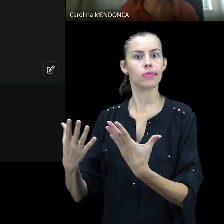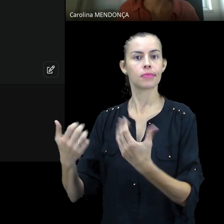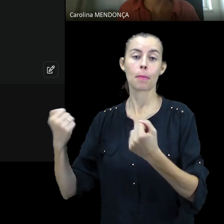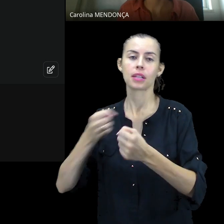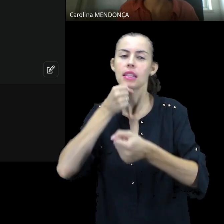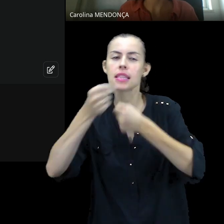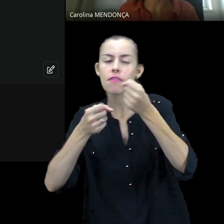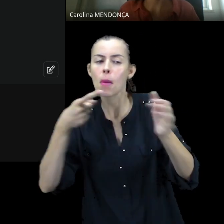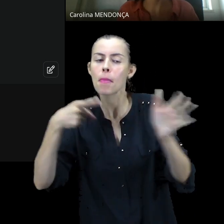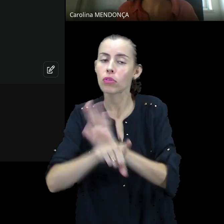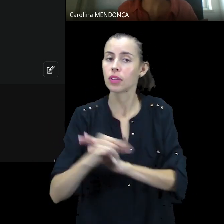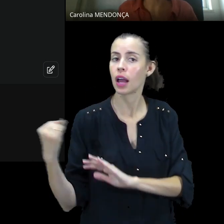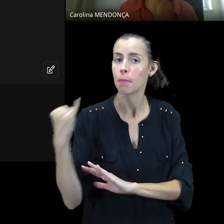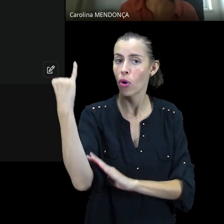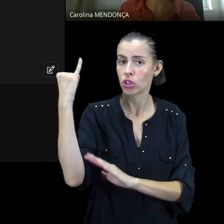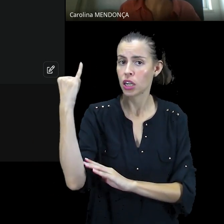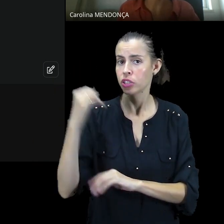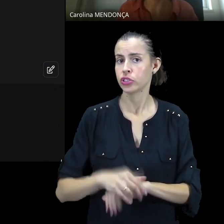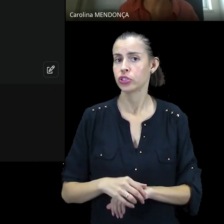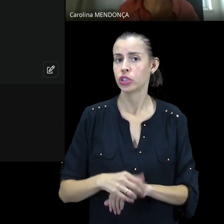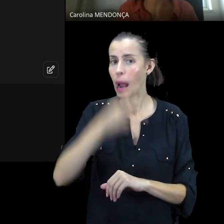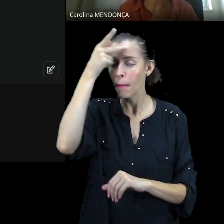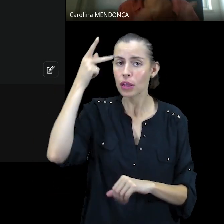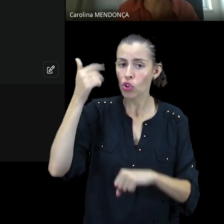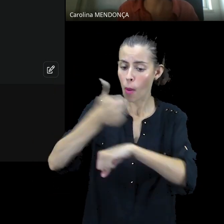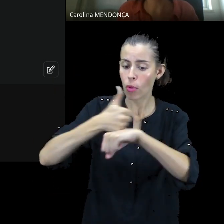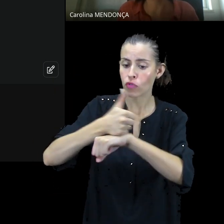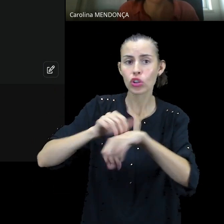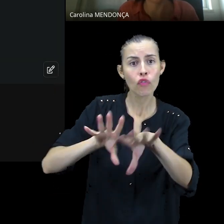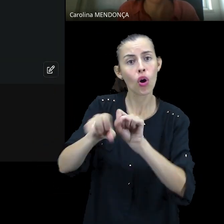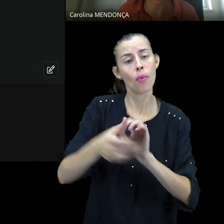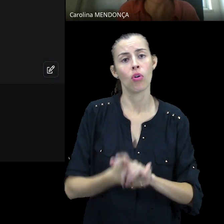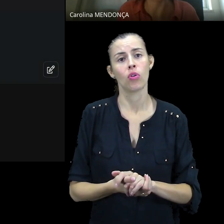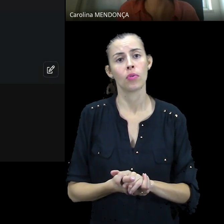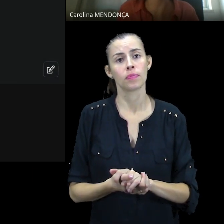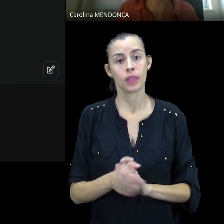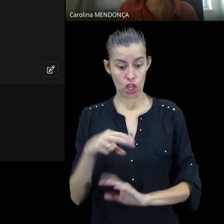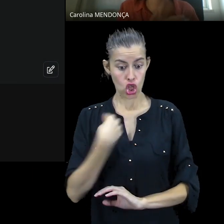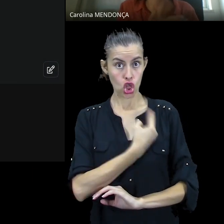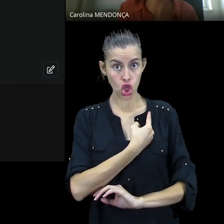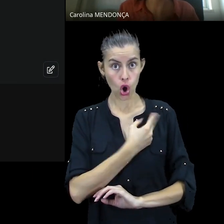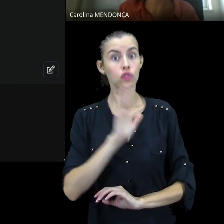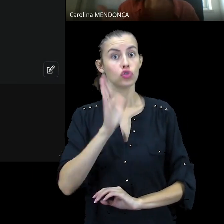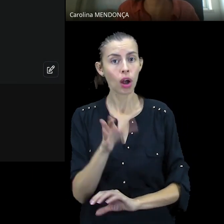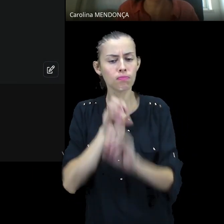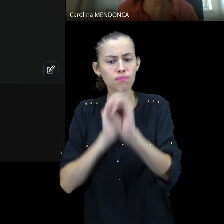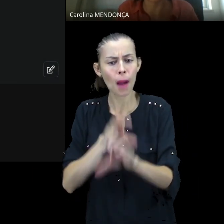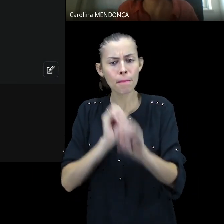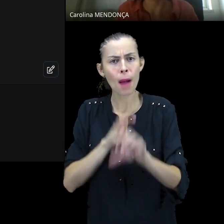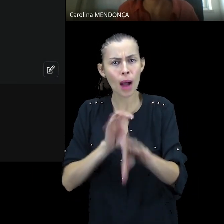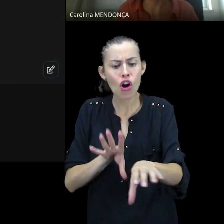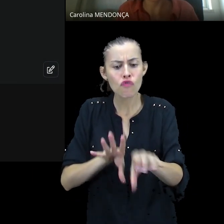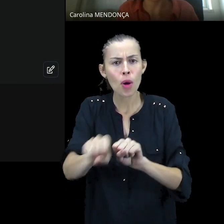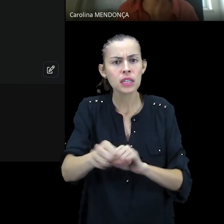professores. Além disso, a gente tem feito formação dos professores que já estão dentro da universidade, então a gente tem feito diversos cursos de